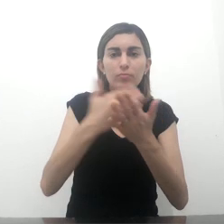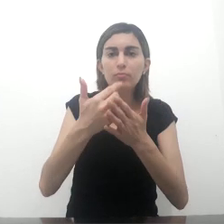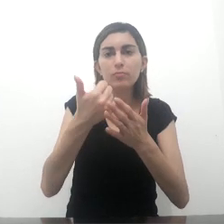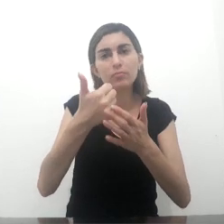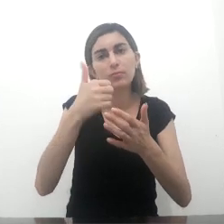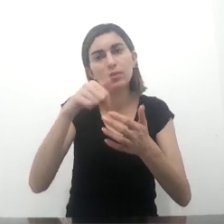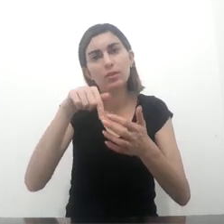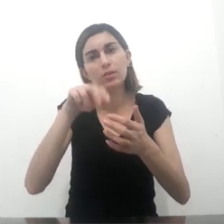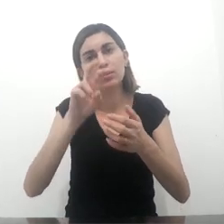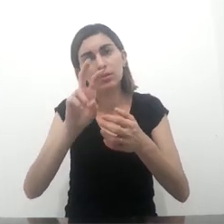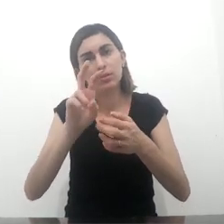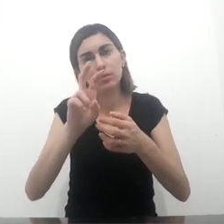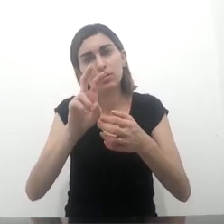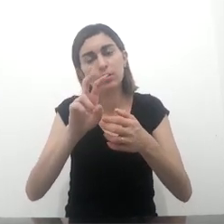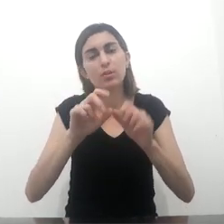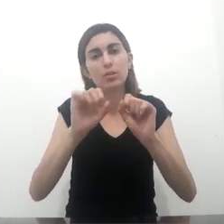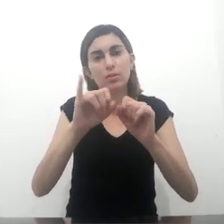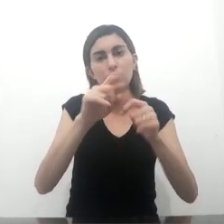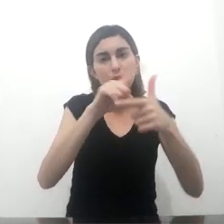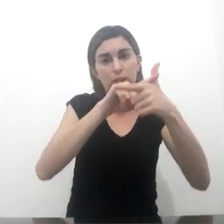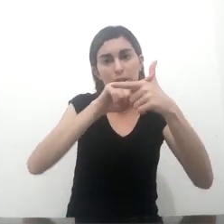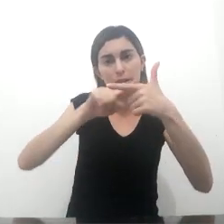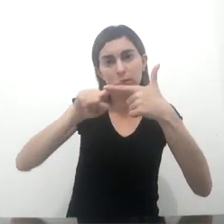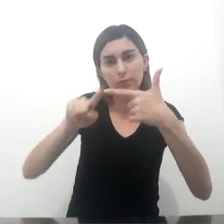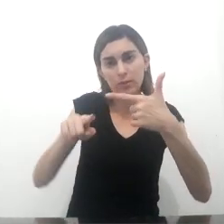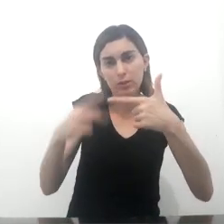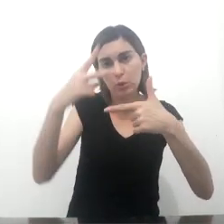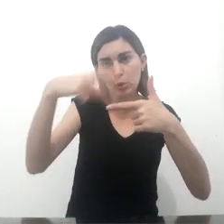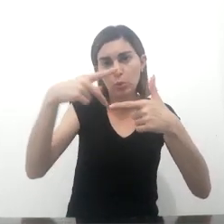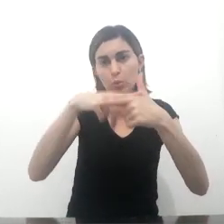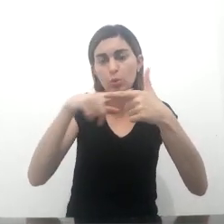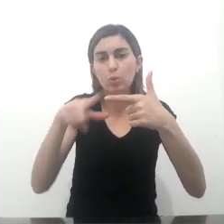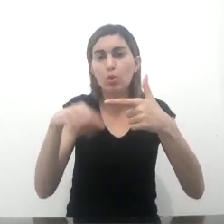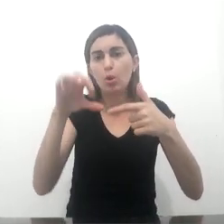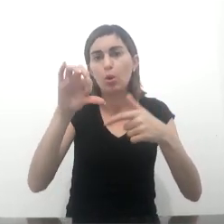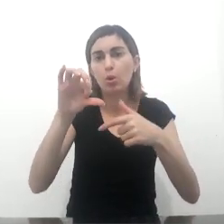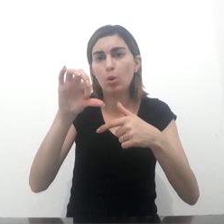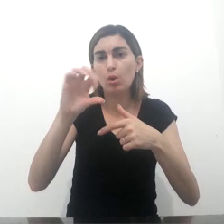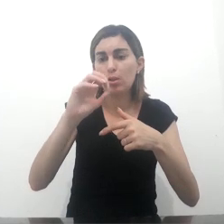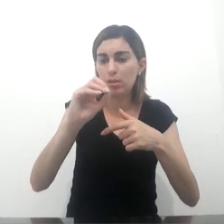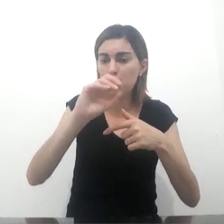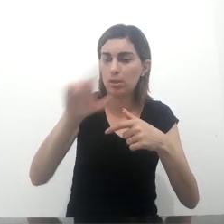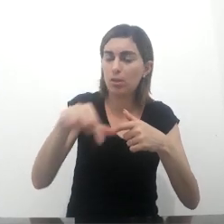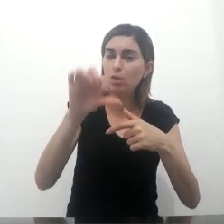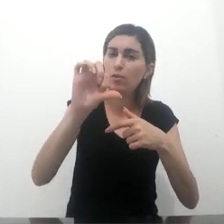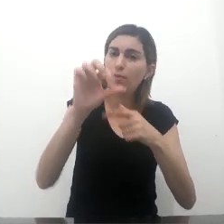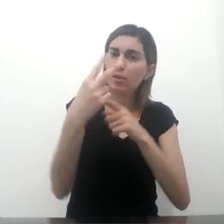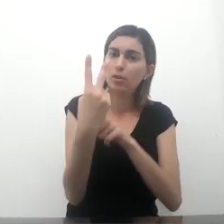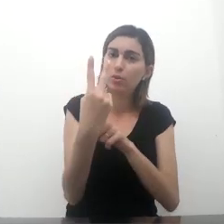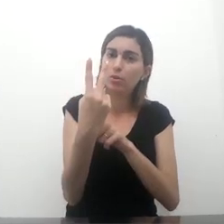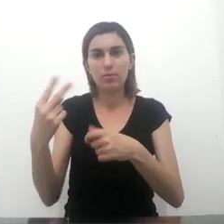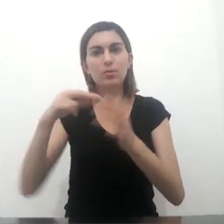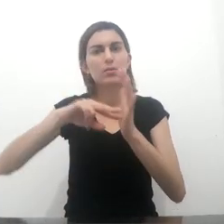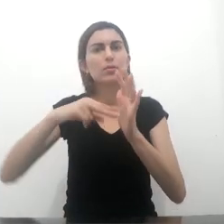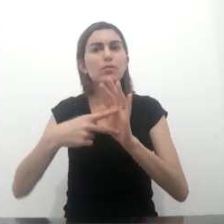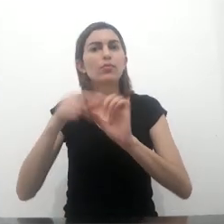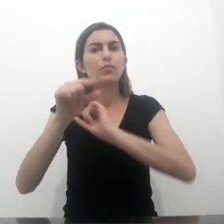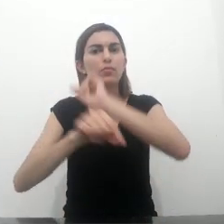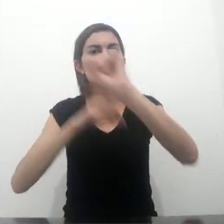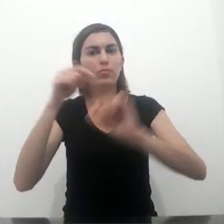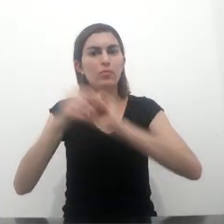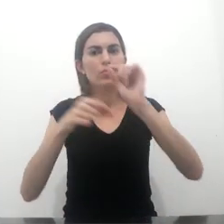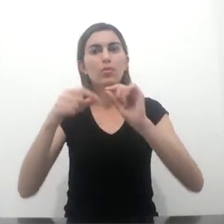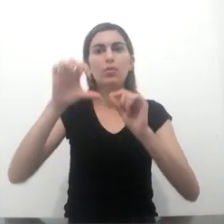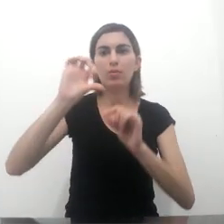valor inicial, 175. Se você dividir, ó, deu 0,92. Isso quer dizer